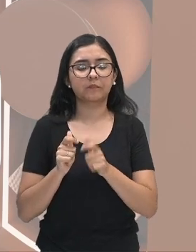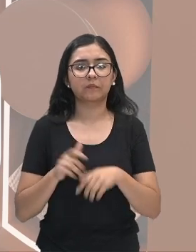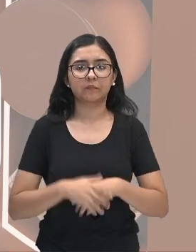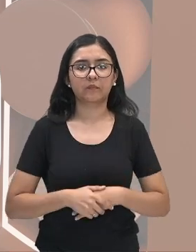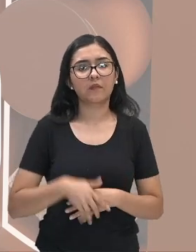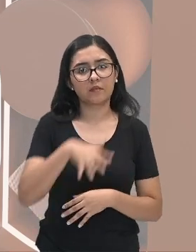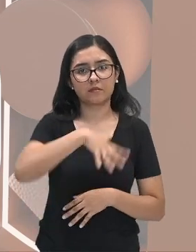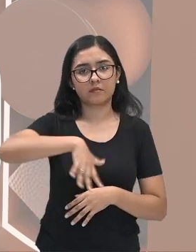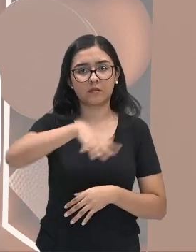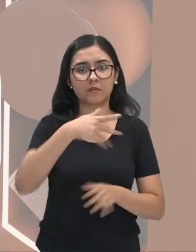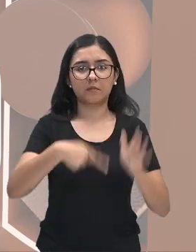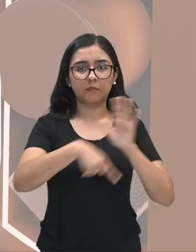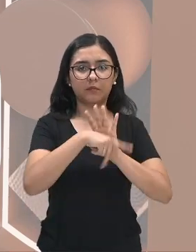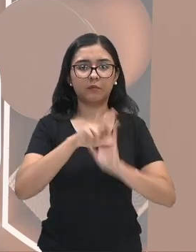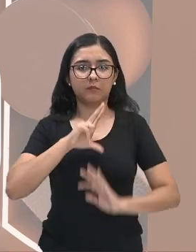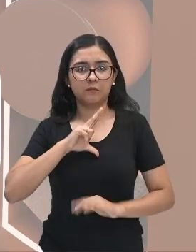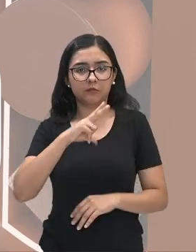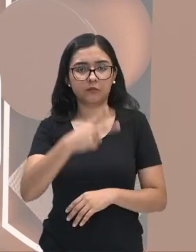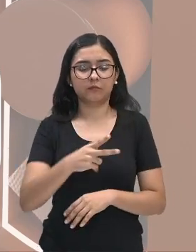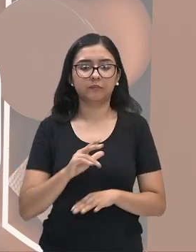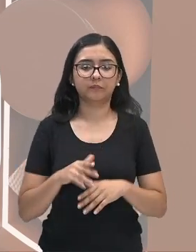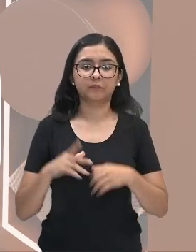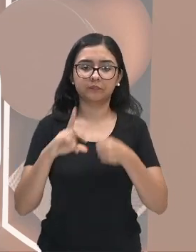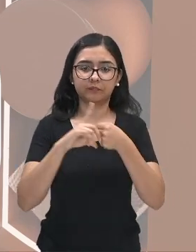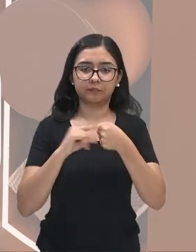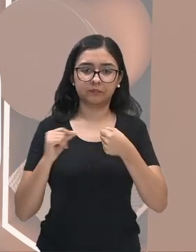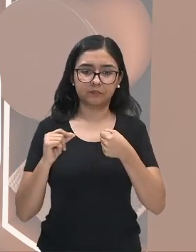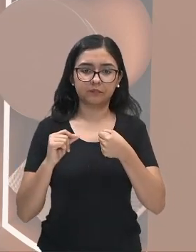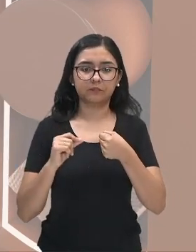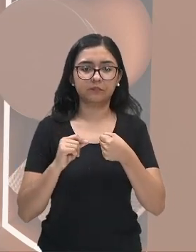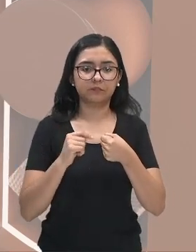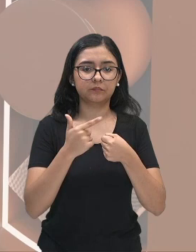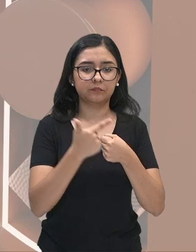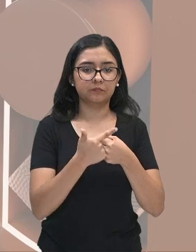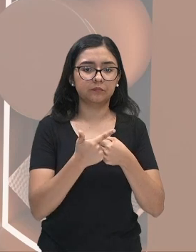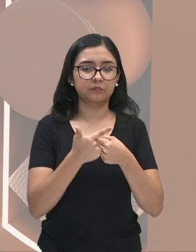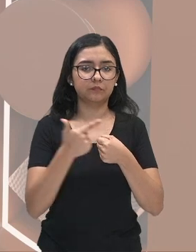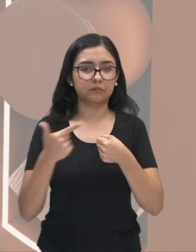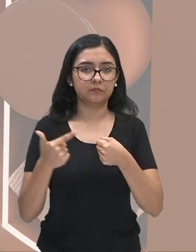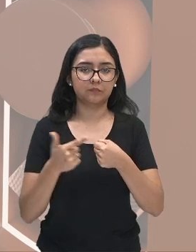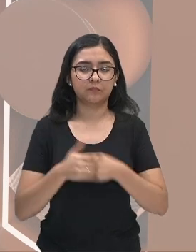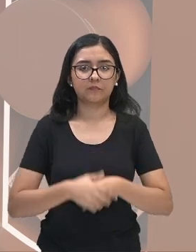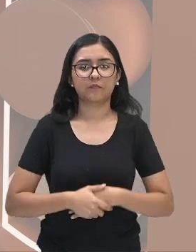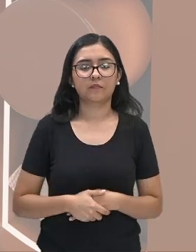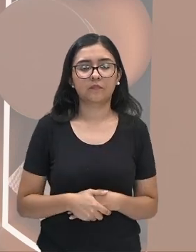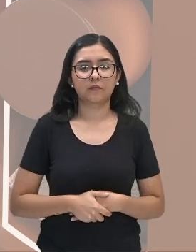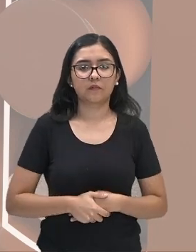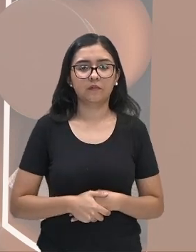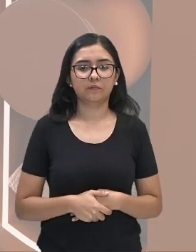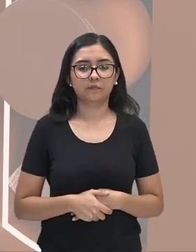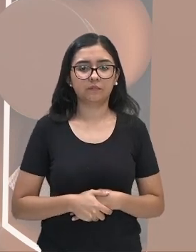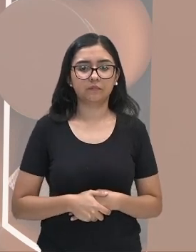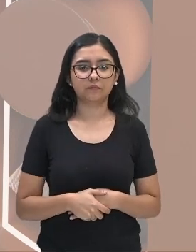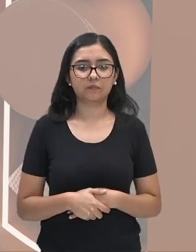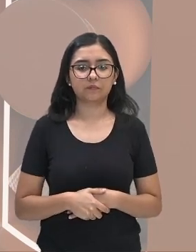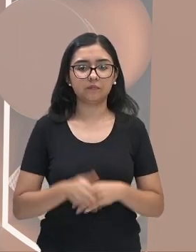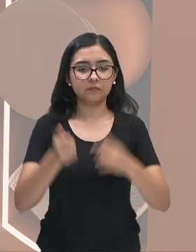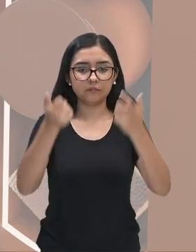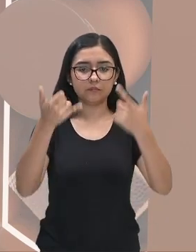portugueses. E aí nós vamos para o artigo de número 22. O artigo de número